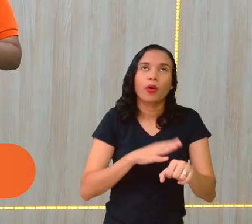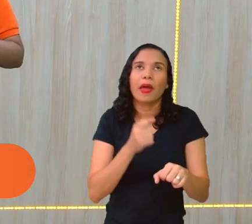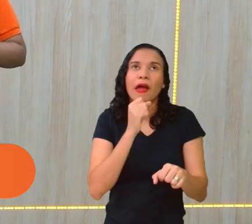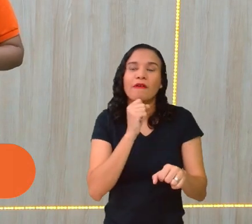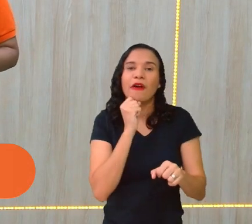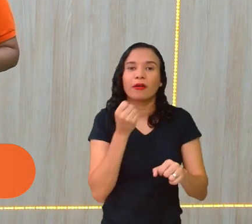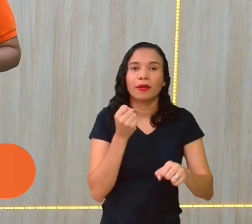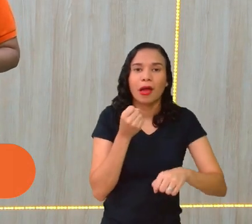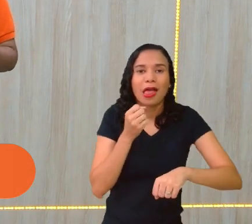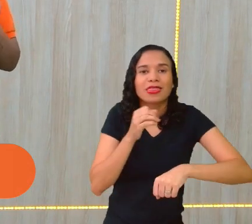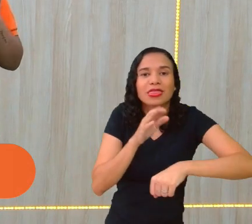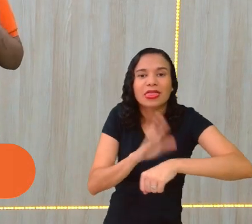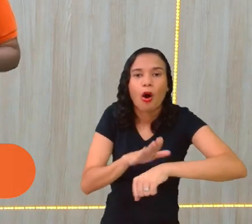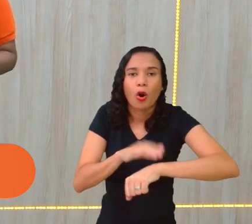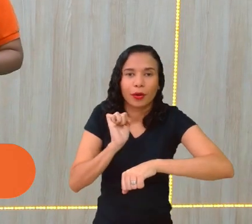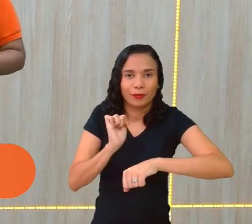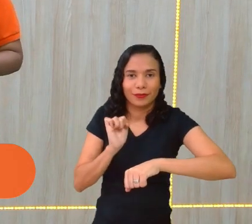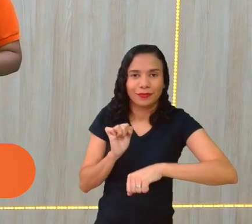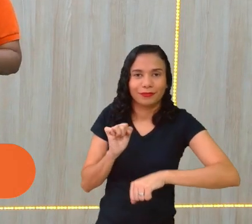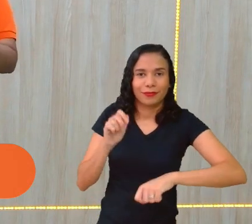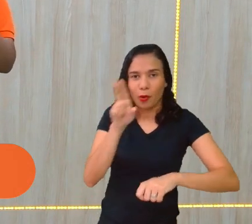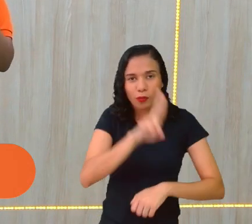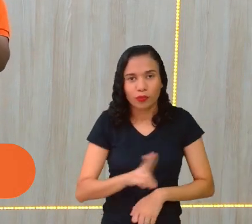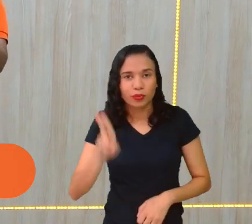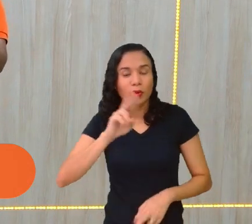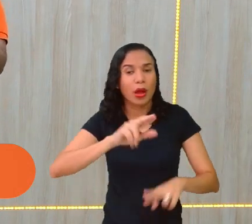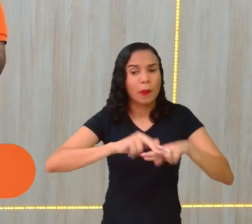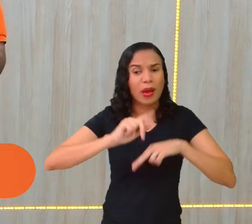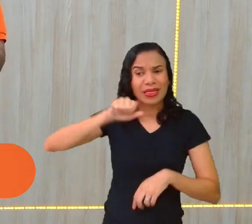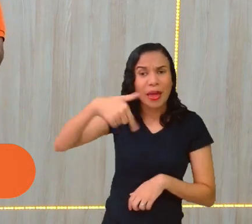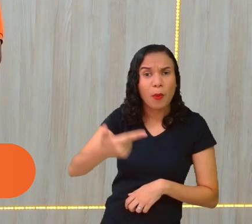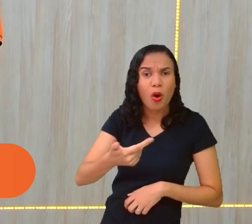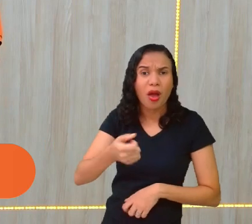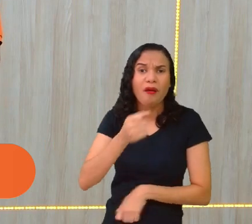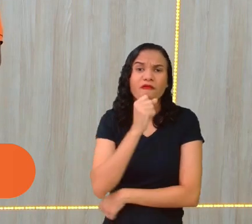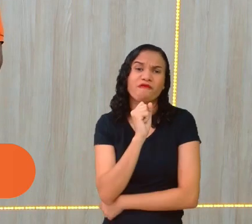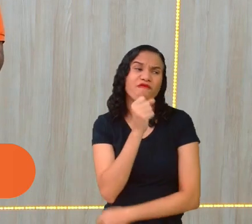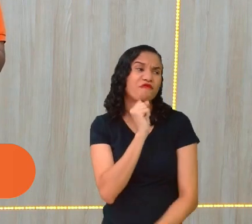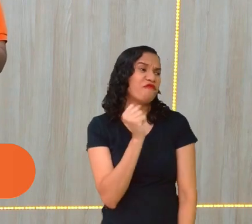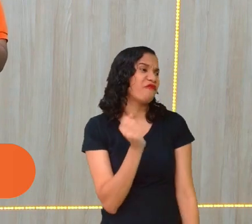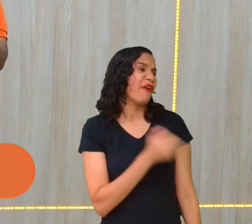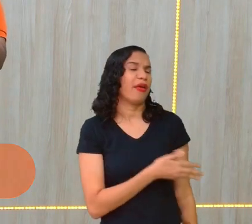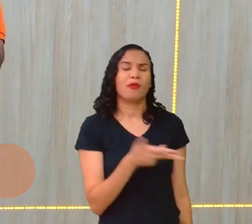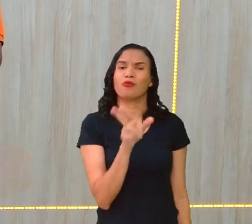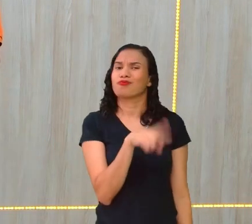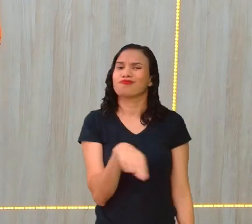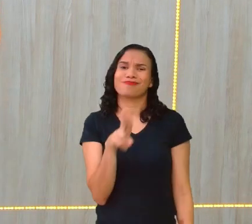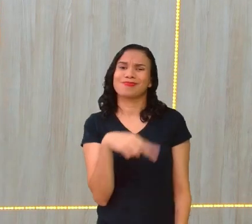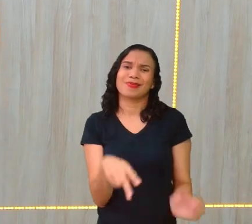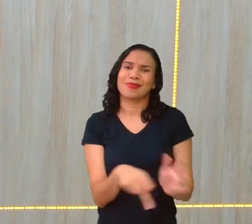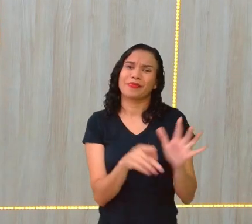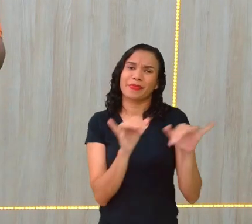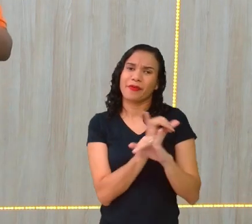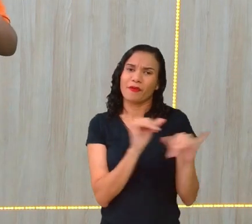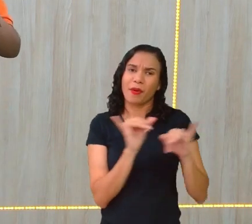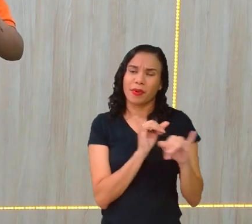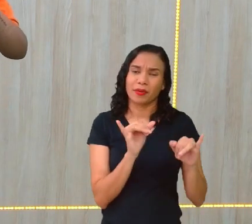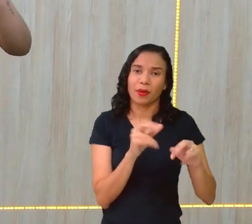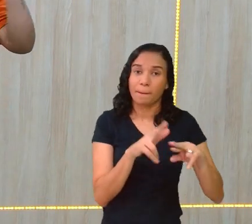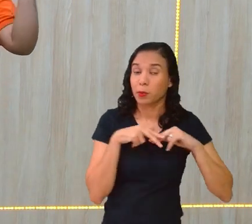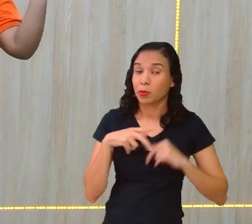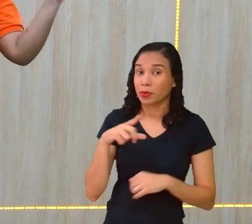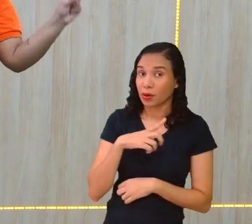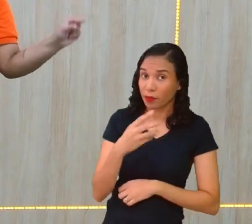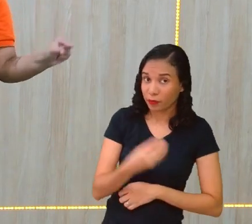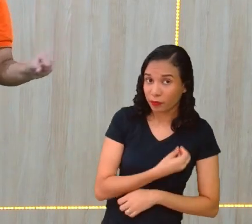tipo caldo de cana, tem que tomar na hora. Porque depois ele fica velho, ele não serve como fonte de informação, a não ser